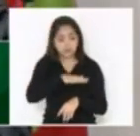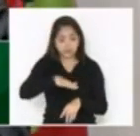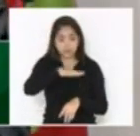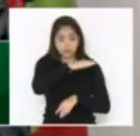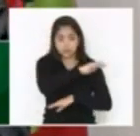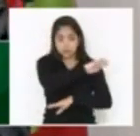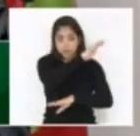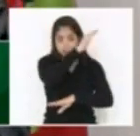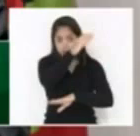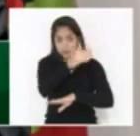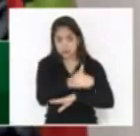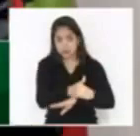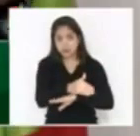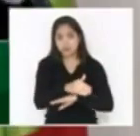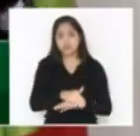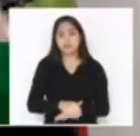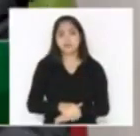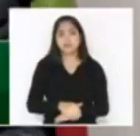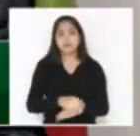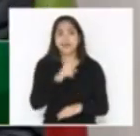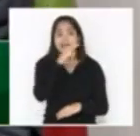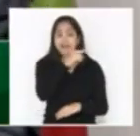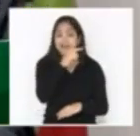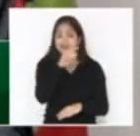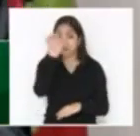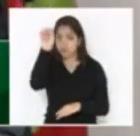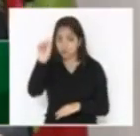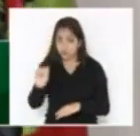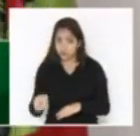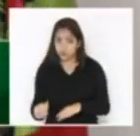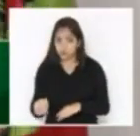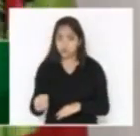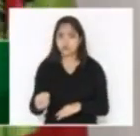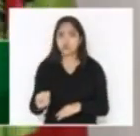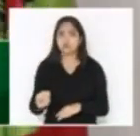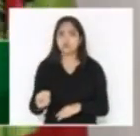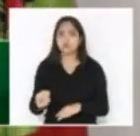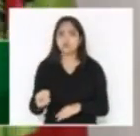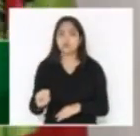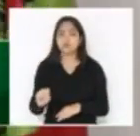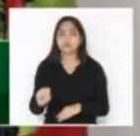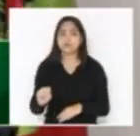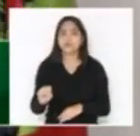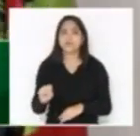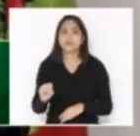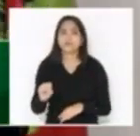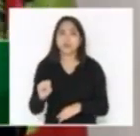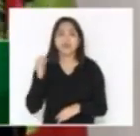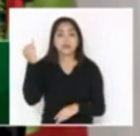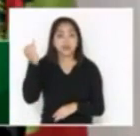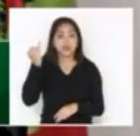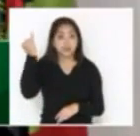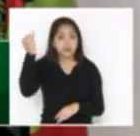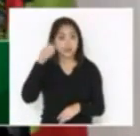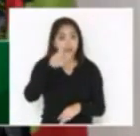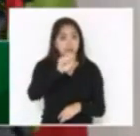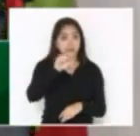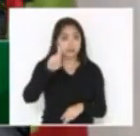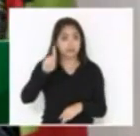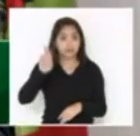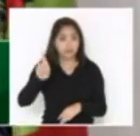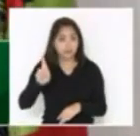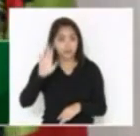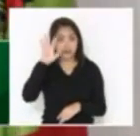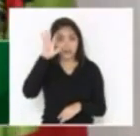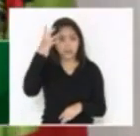Serrano. Lá no Sul, que seria a importância das ADRs para resolver os